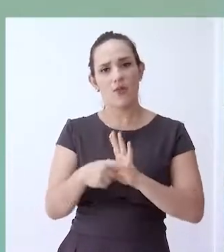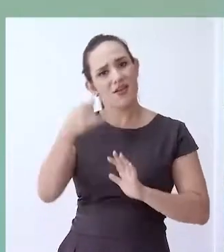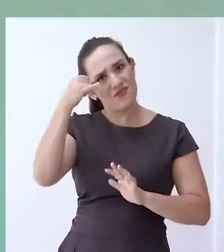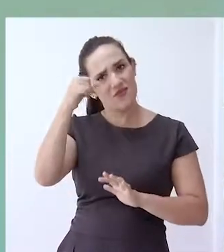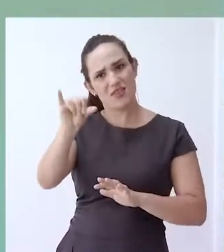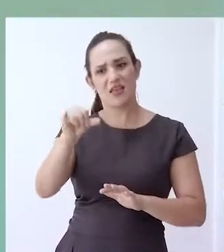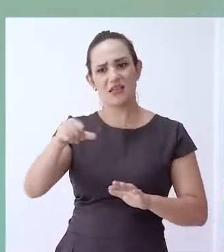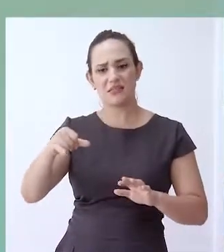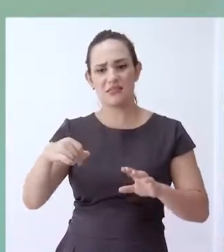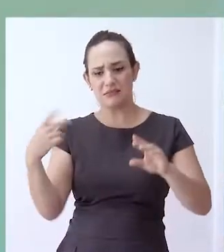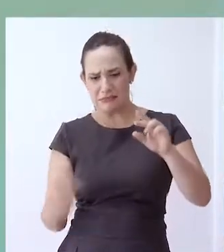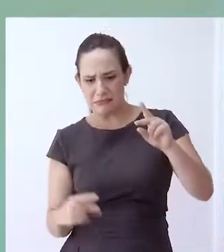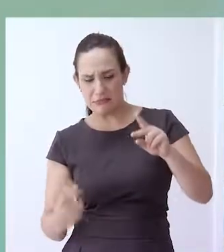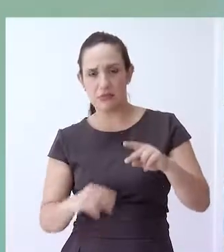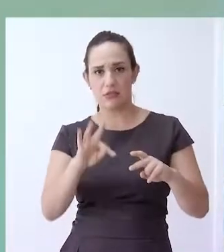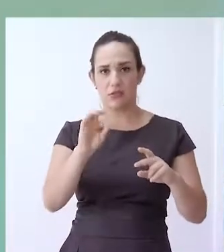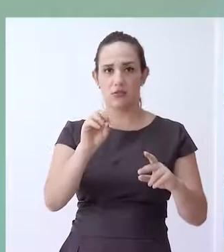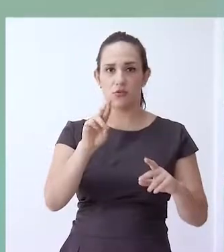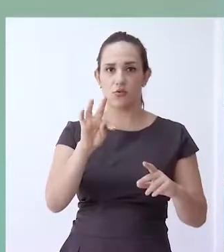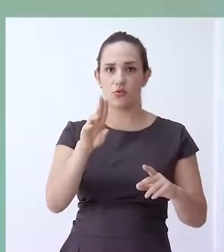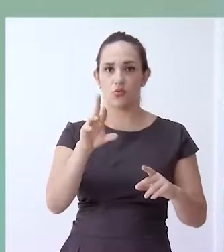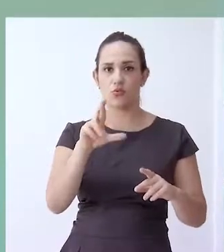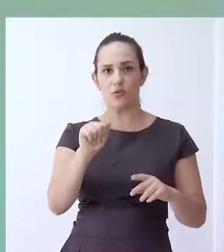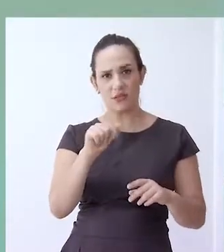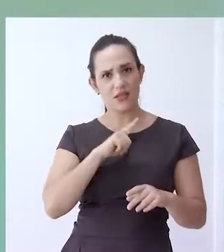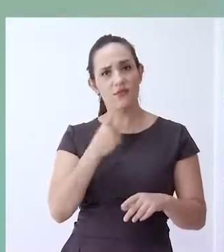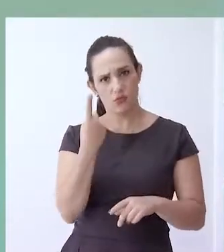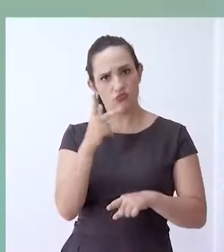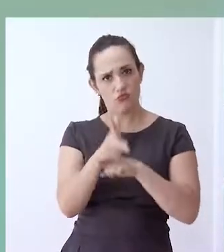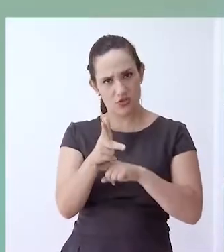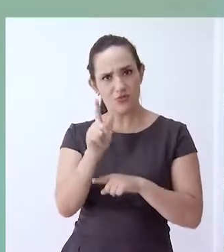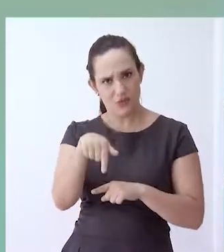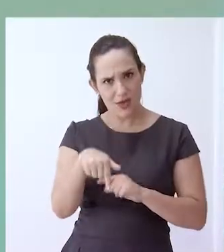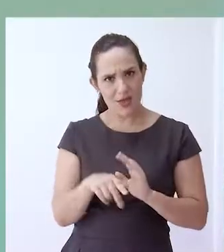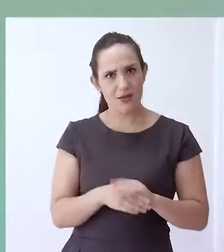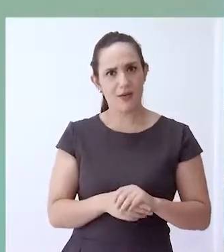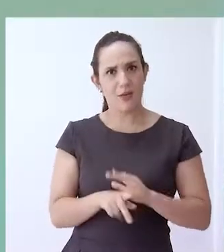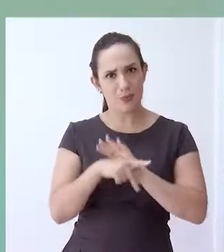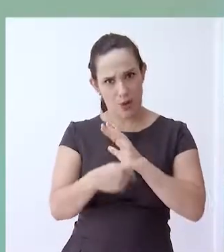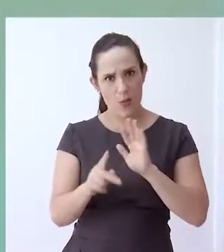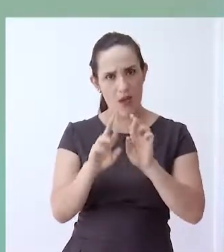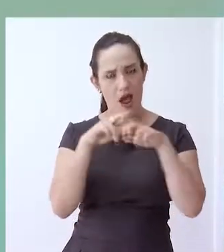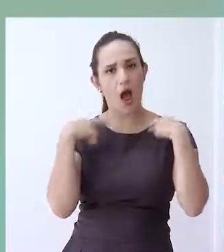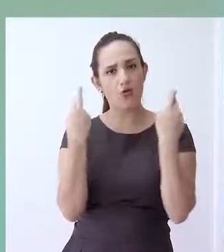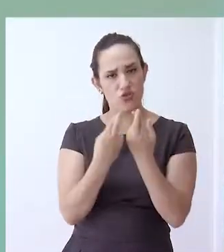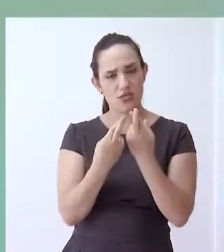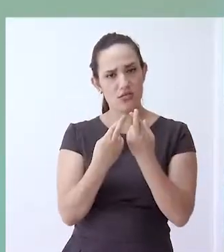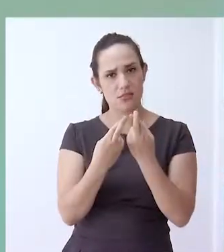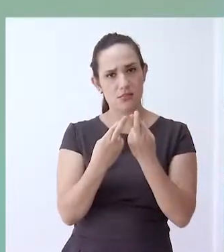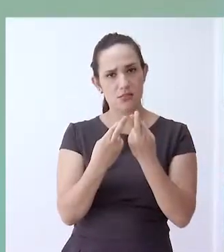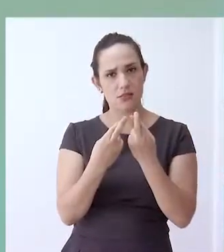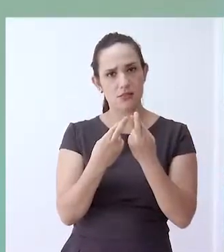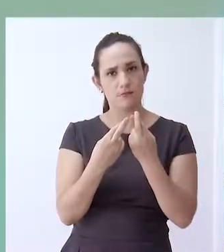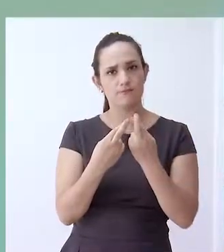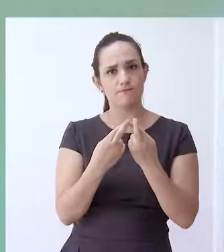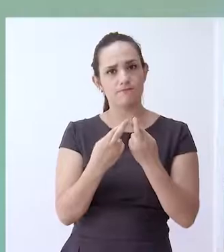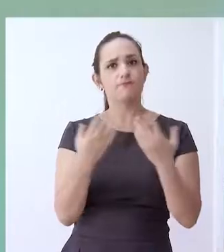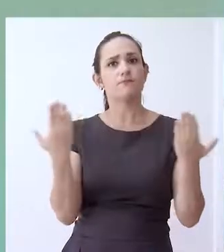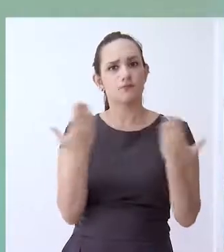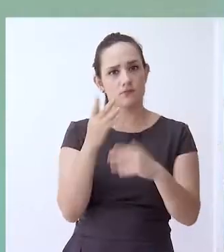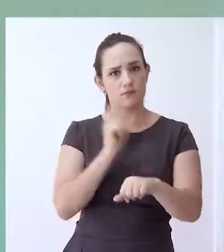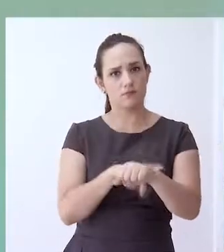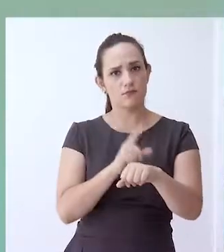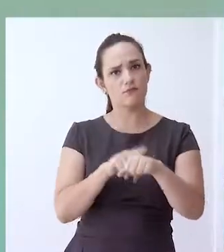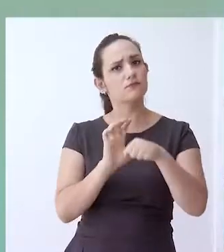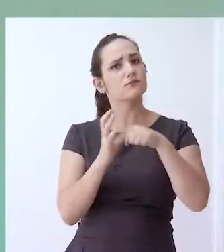da Tortura. Ela convidou a Defensoria Pública para participar de um vídeo, né, sobre esse tema aí das audiências de custódia presenciais nesse